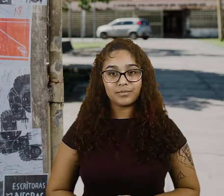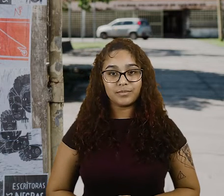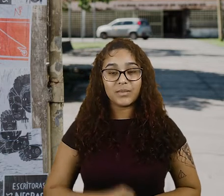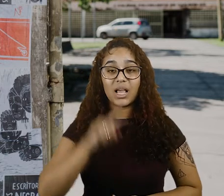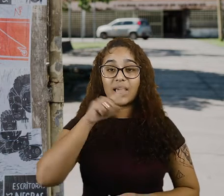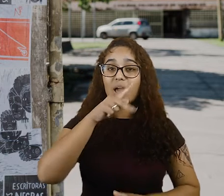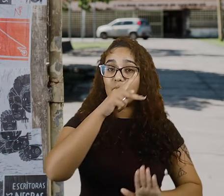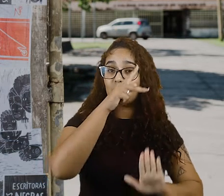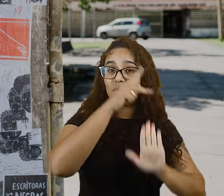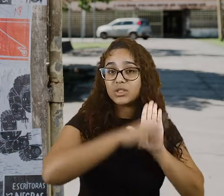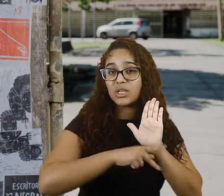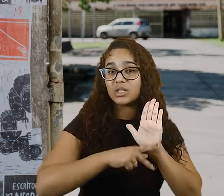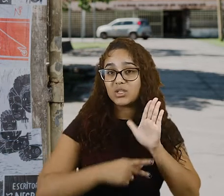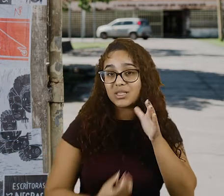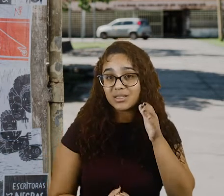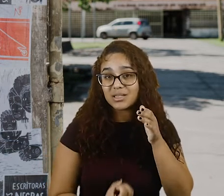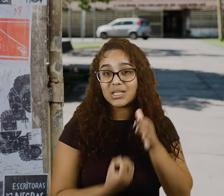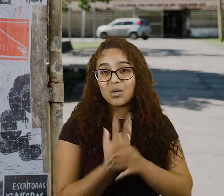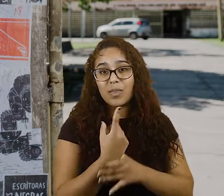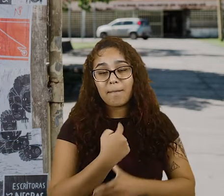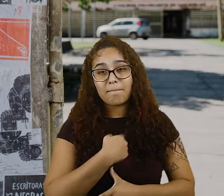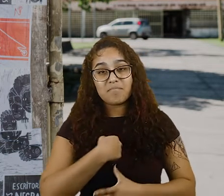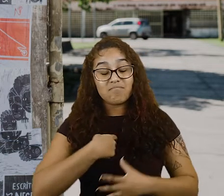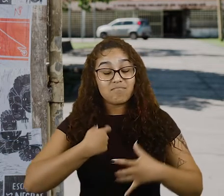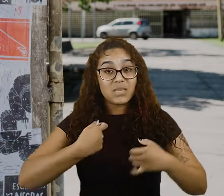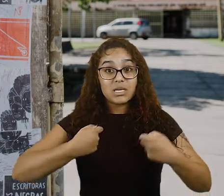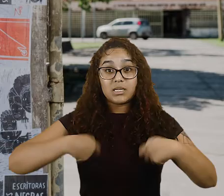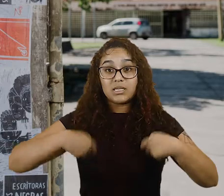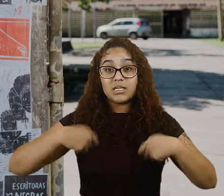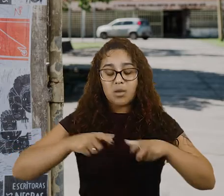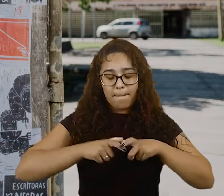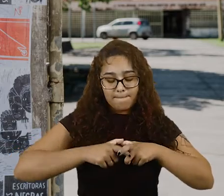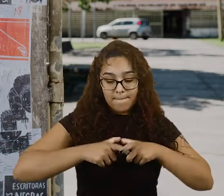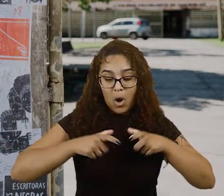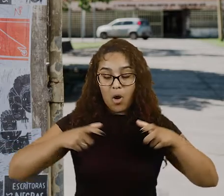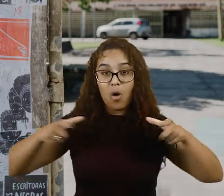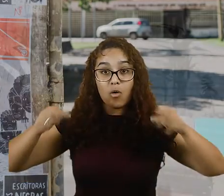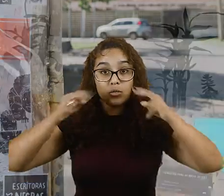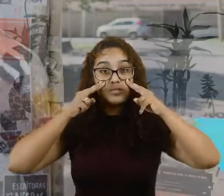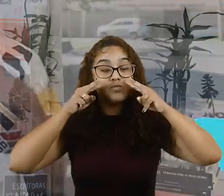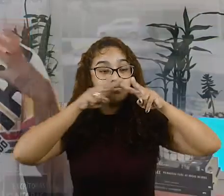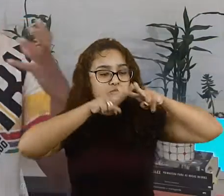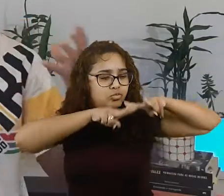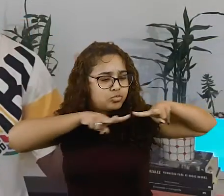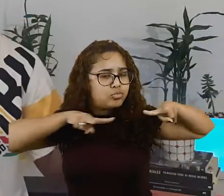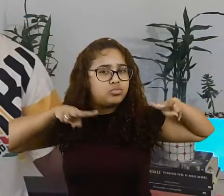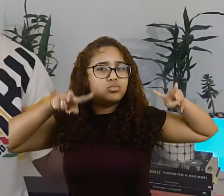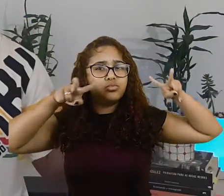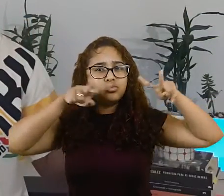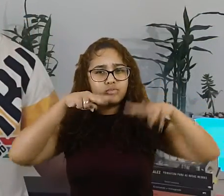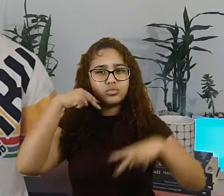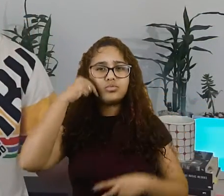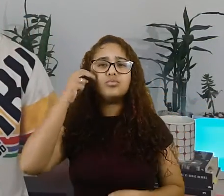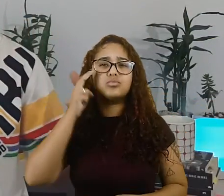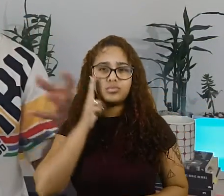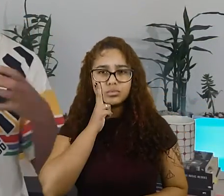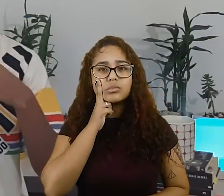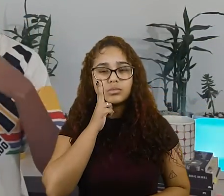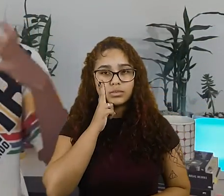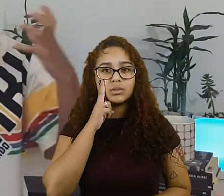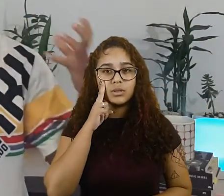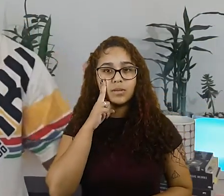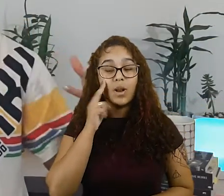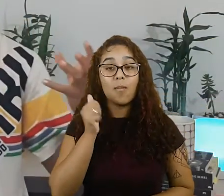projeto que surge dessa minha necessidade de ampliar os meus olhares